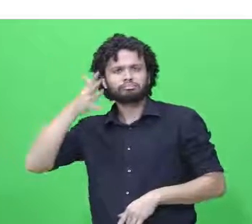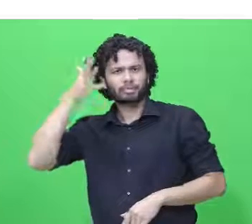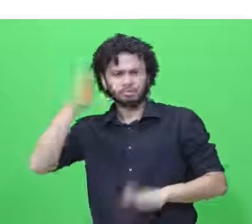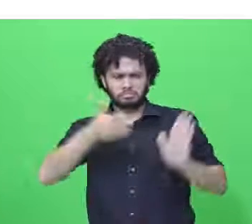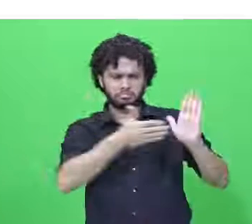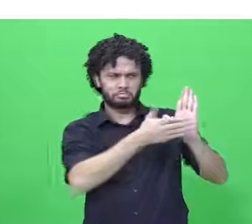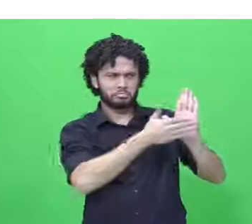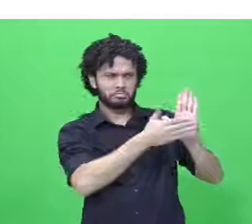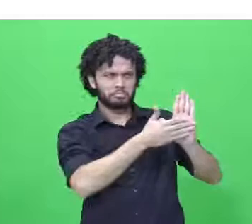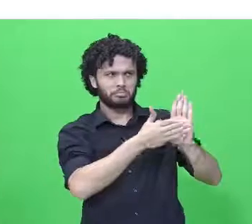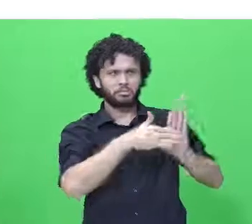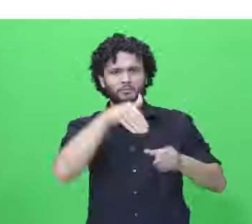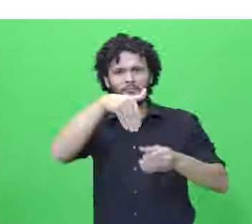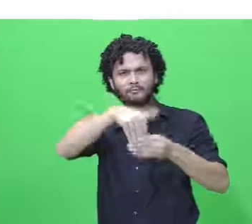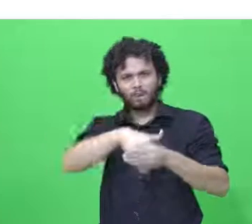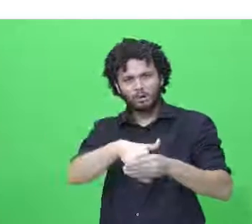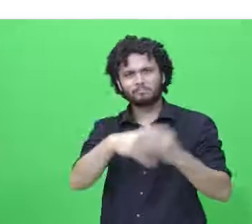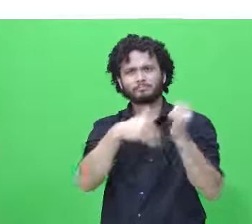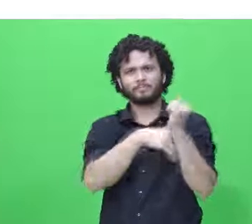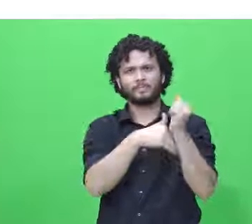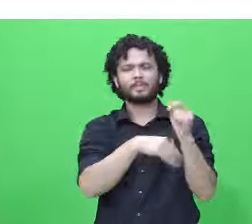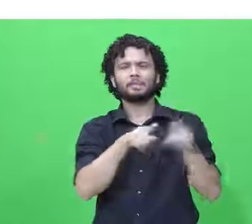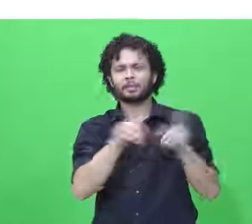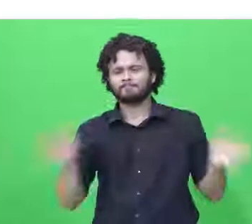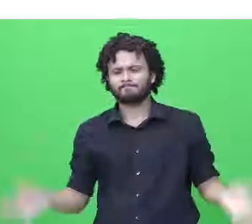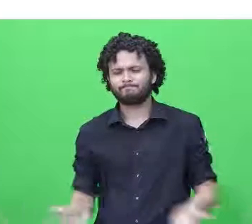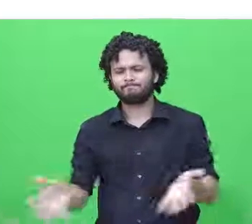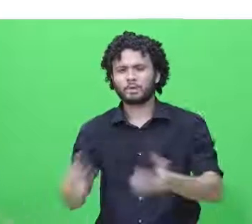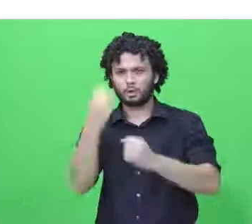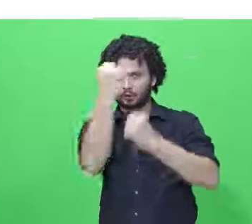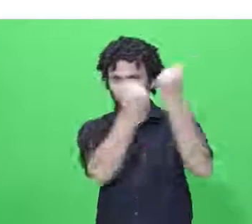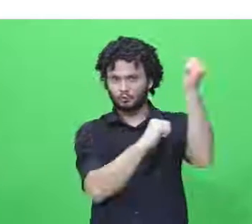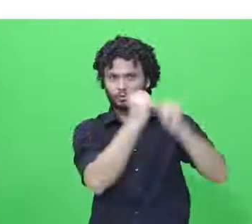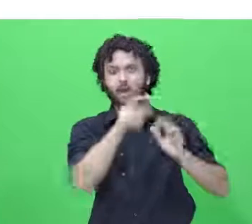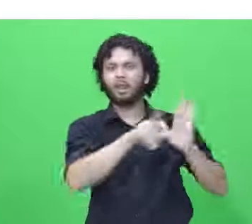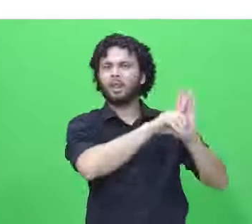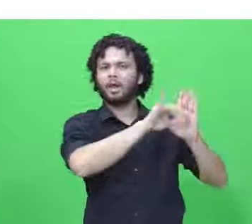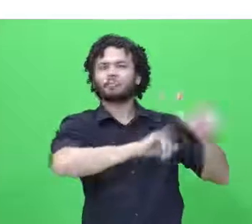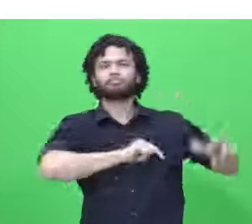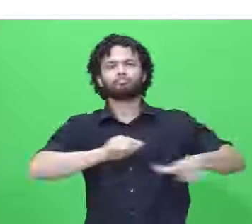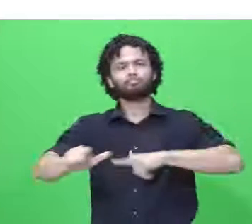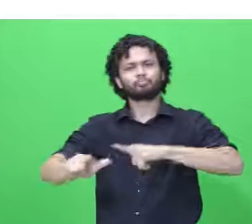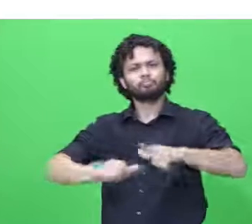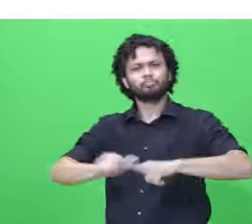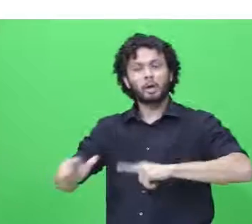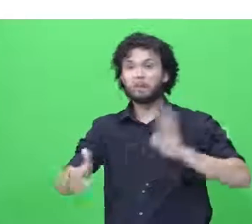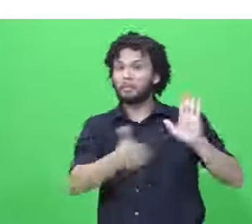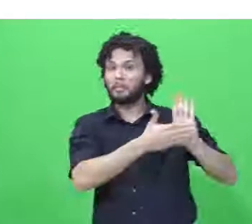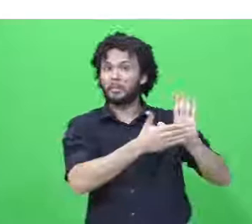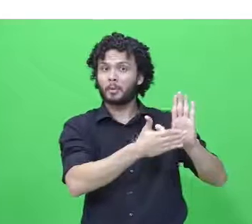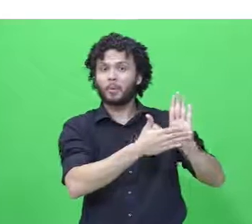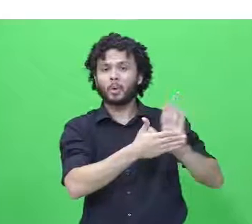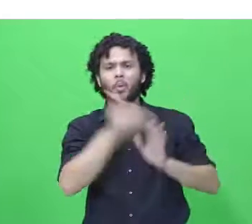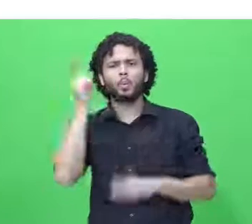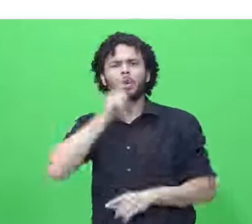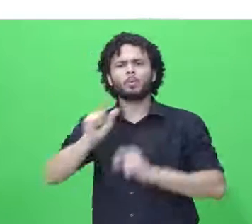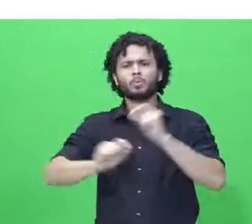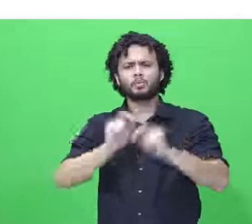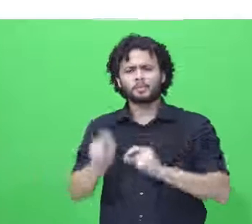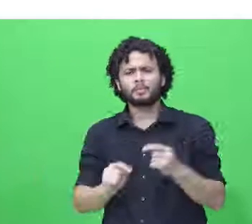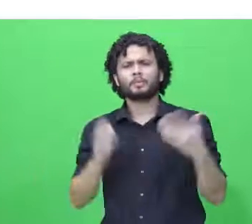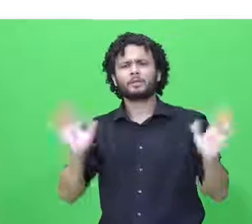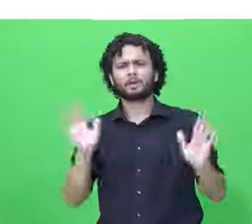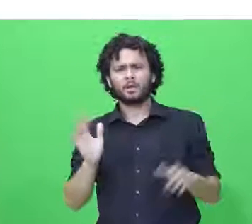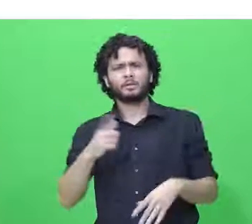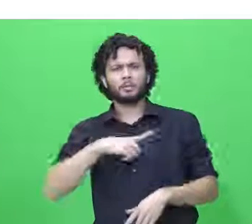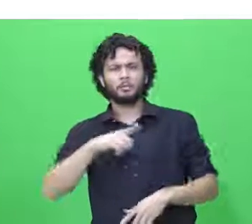então, voto secreto, incentivo à indústria nacional, leis trabalhistas. Com essas propostas, ele ganha, então, aí